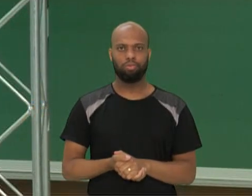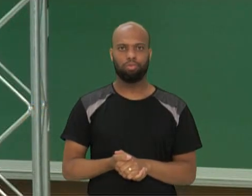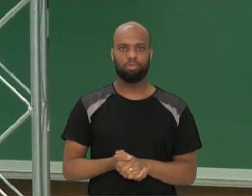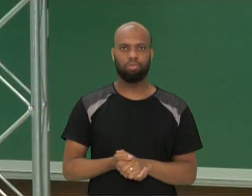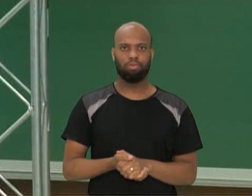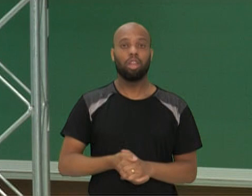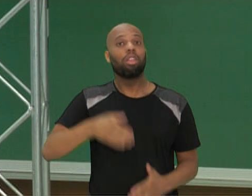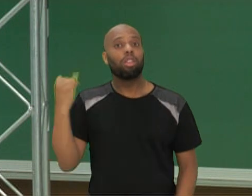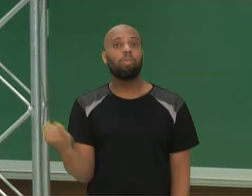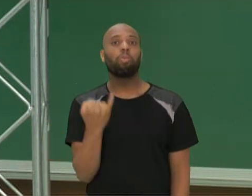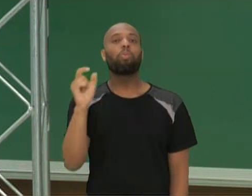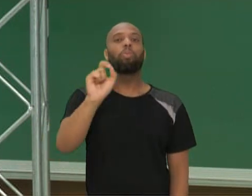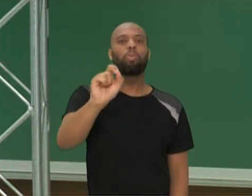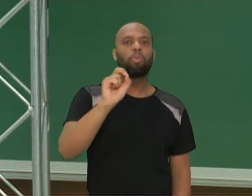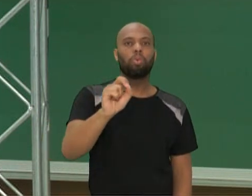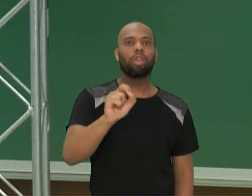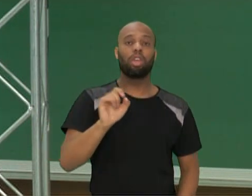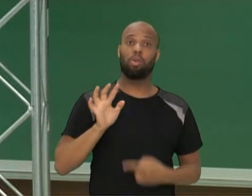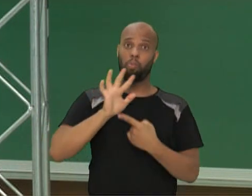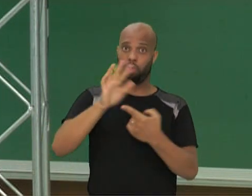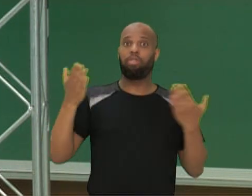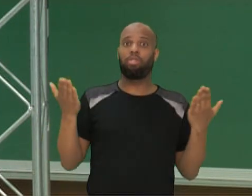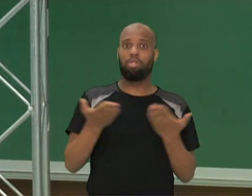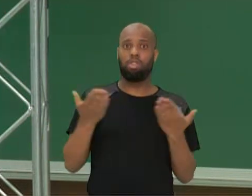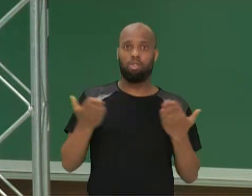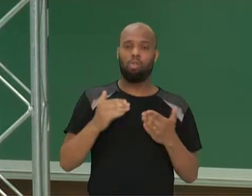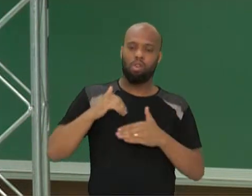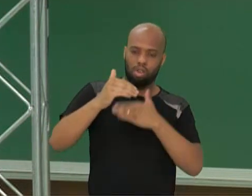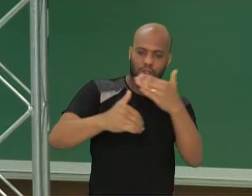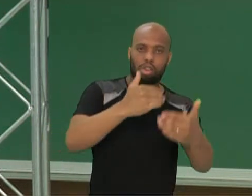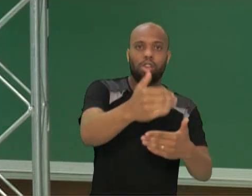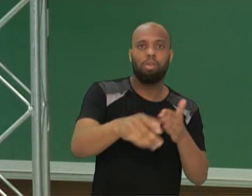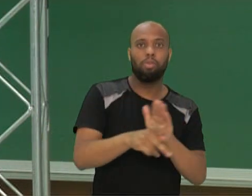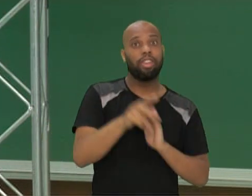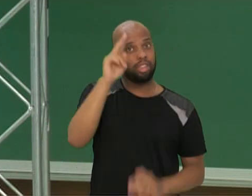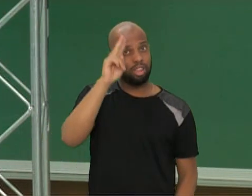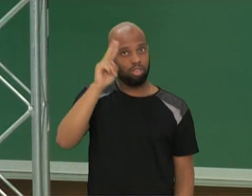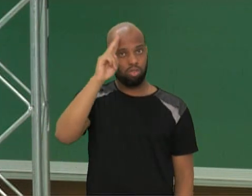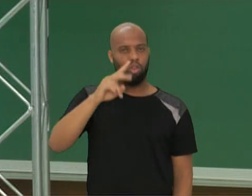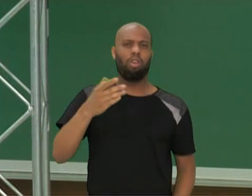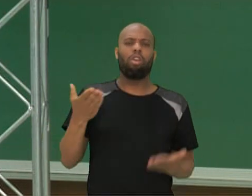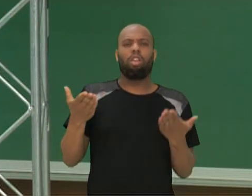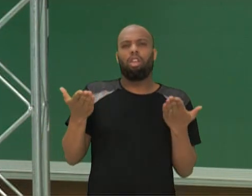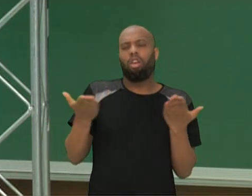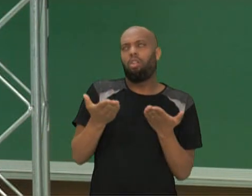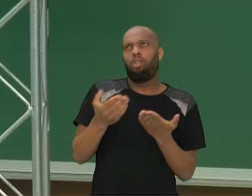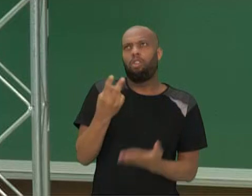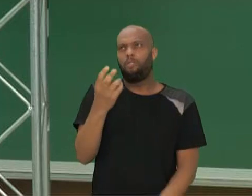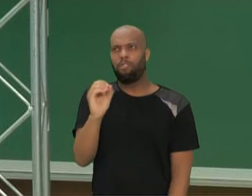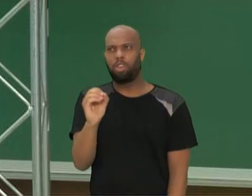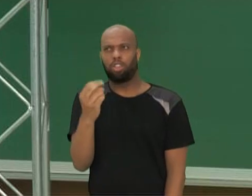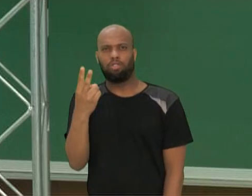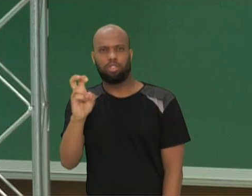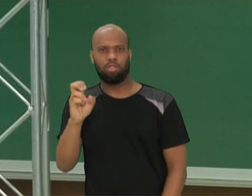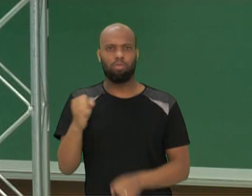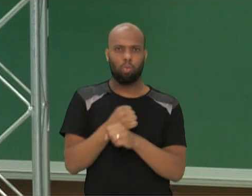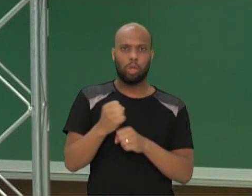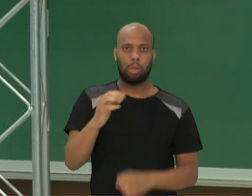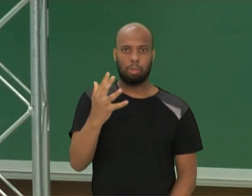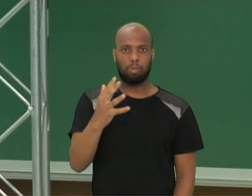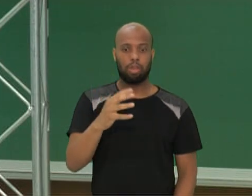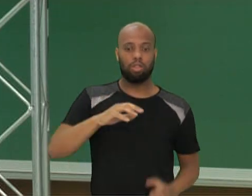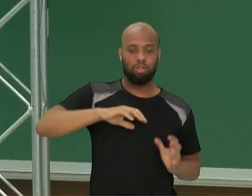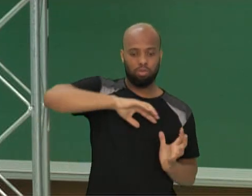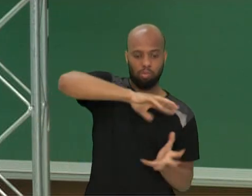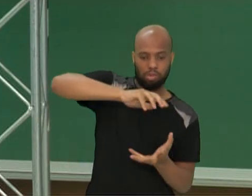atmosfera. O importante de ser destacado aqui é que ao longo da história, nos últimos 20, 25 anos, a camada